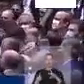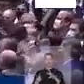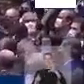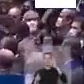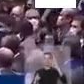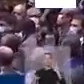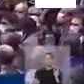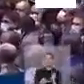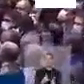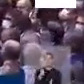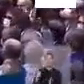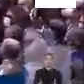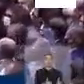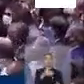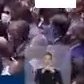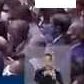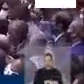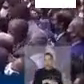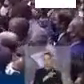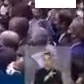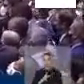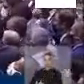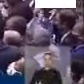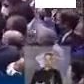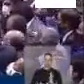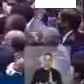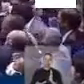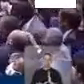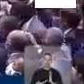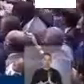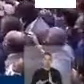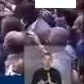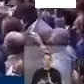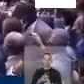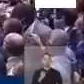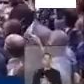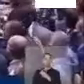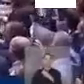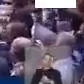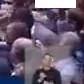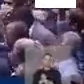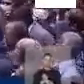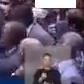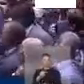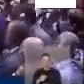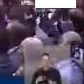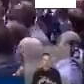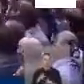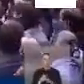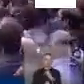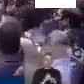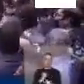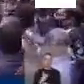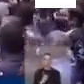eleito em primeiro turno presidente da Câmara dos Deputados para este ano e para o ano que